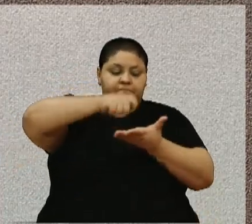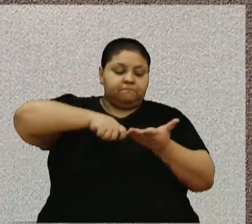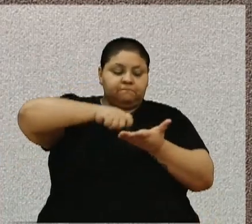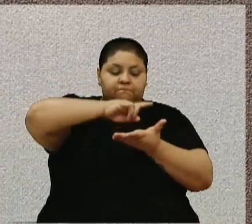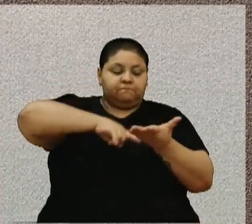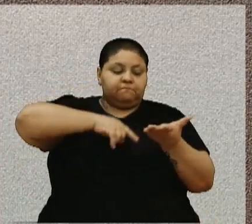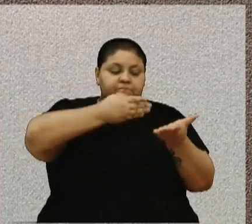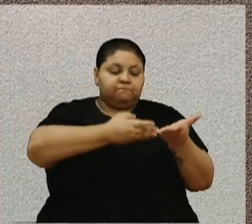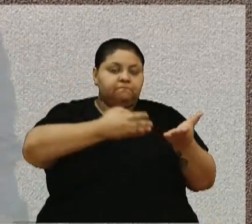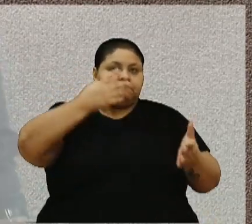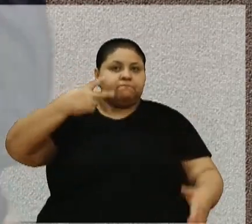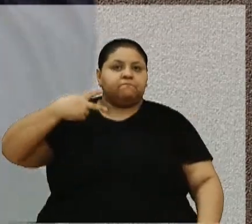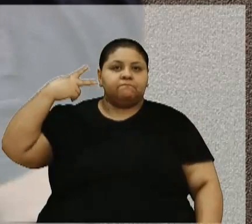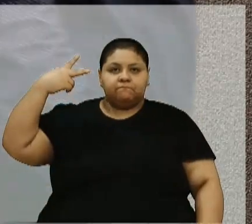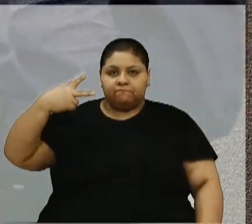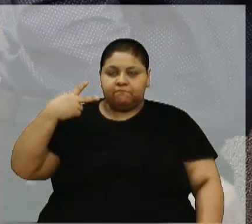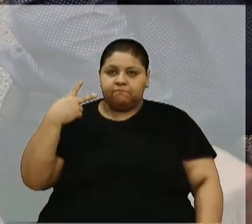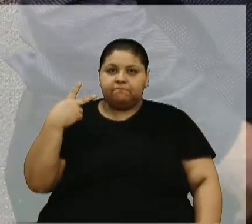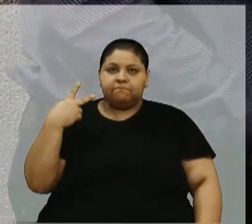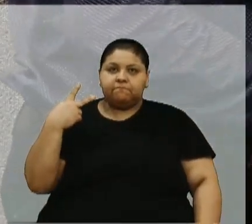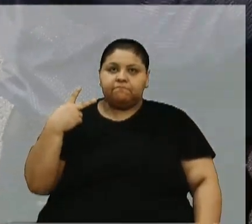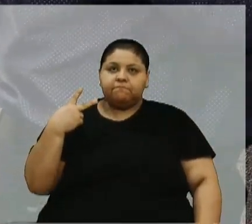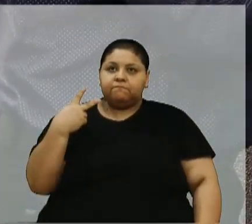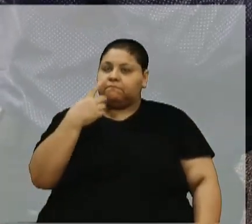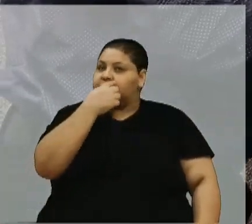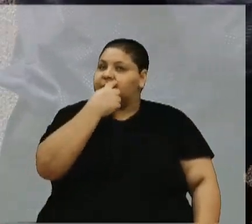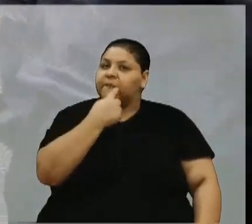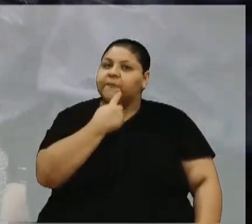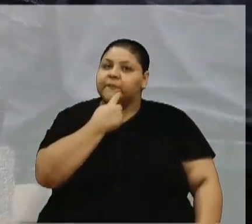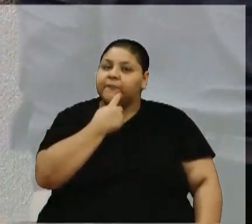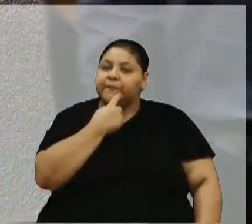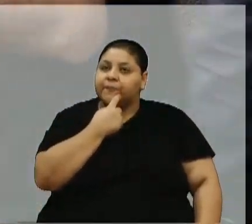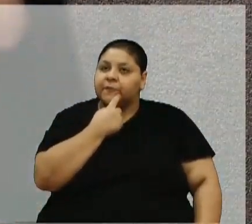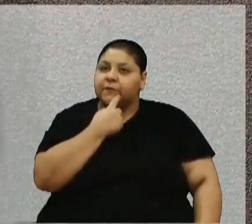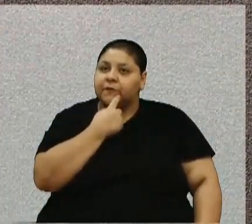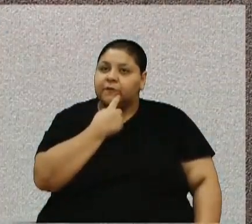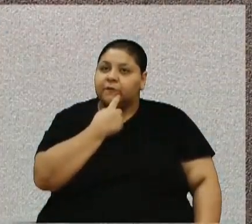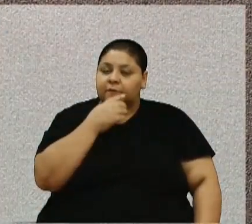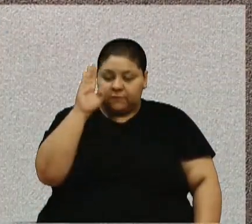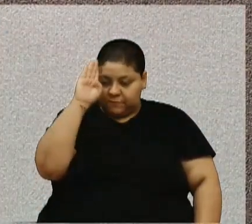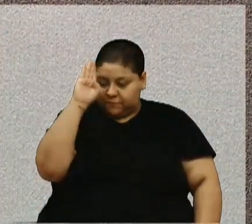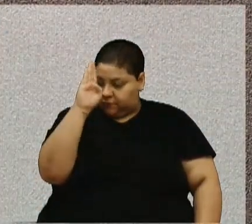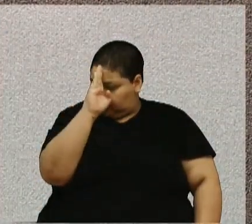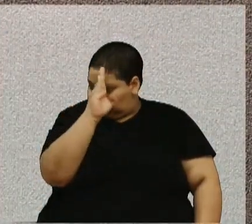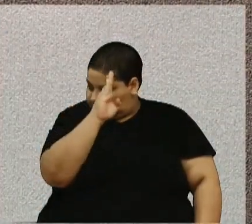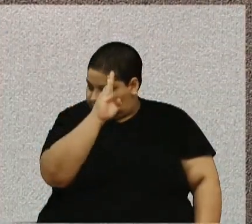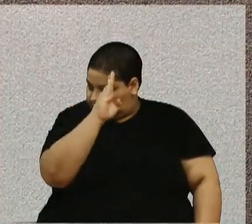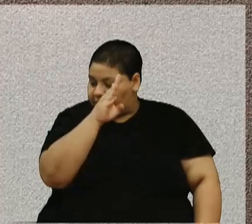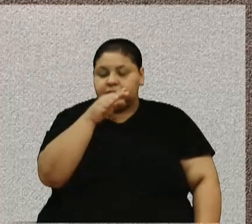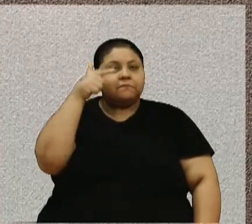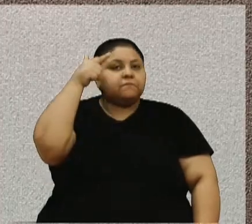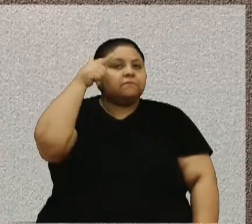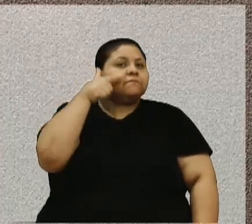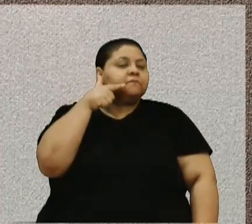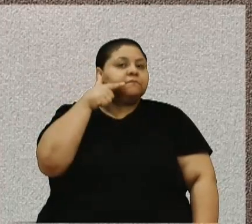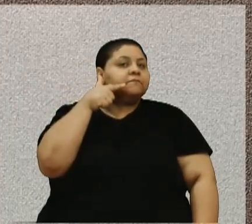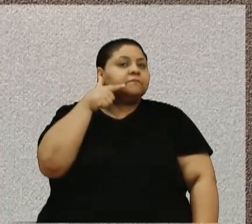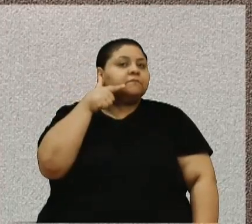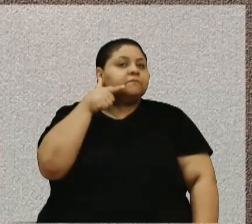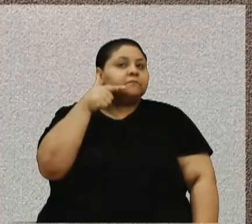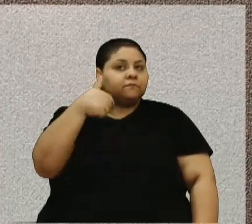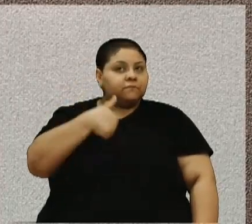este documento vereadores Wagner Petrini, Adriano Bressan, Lucas Carenhato,